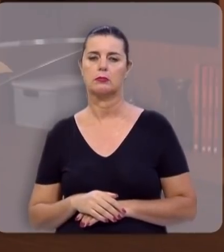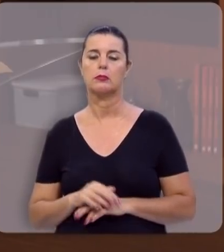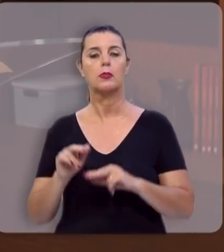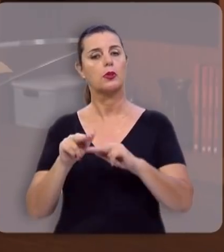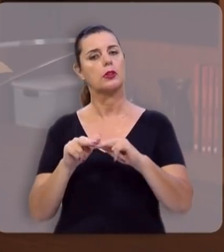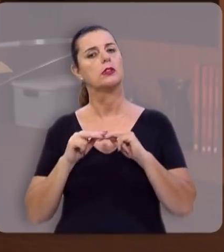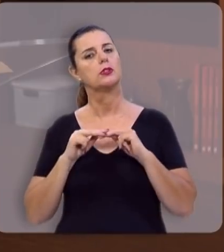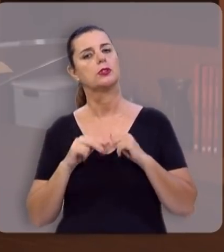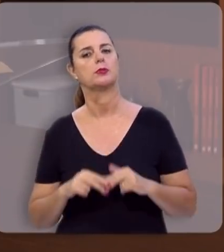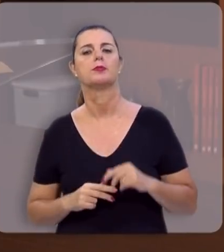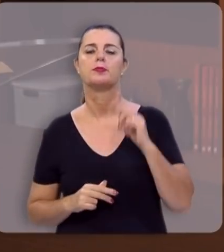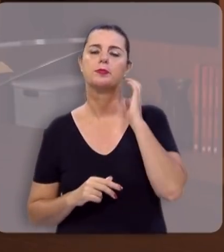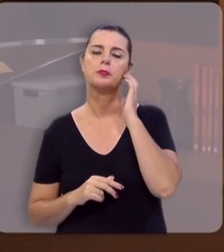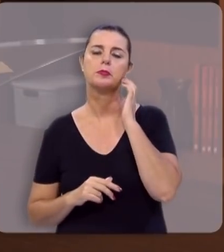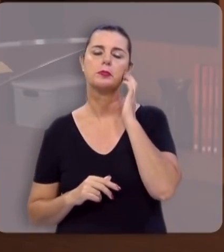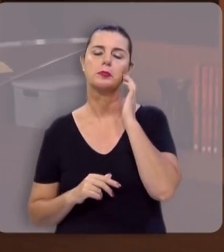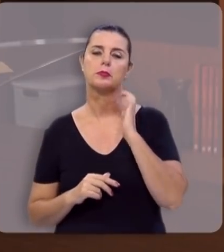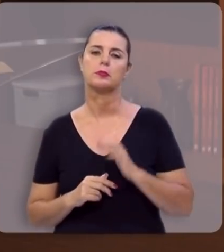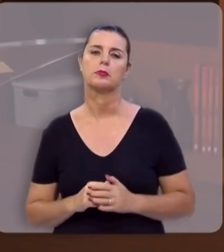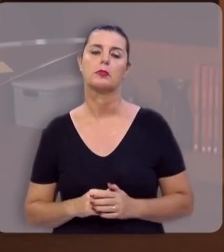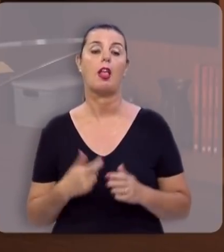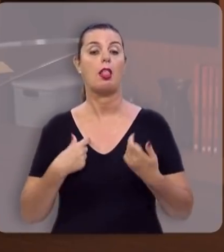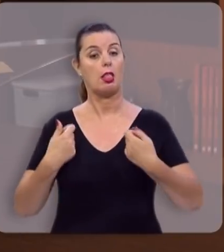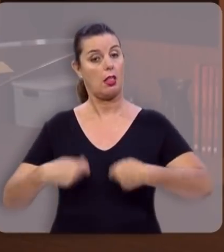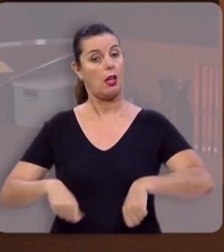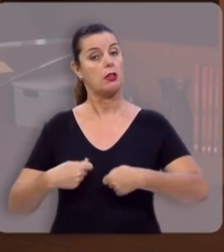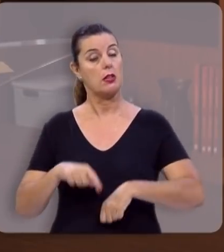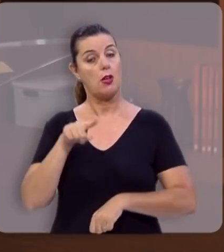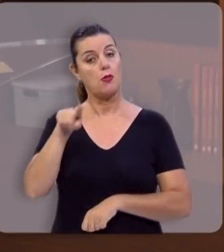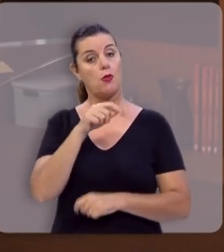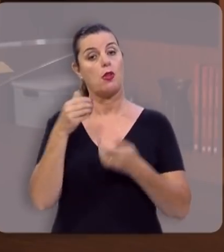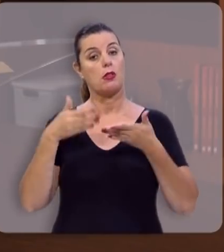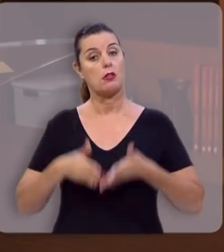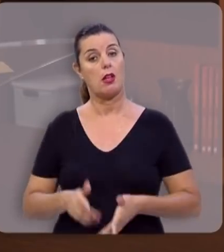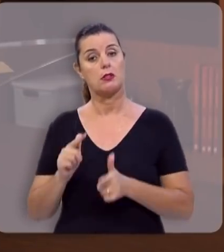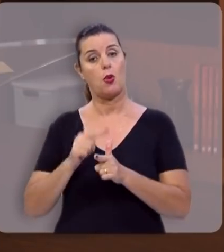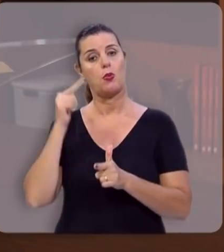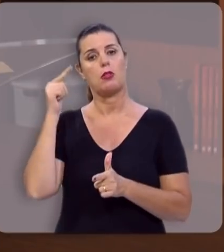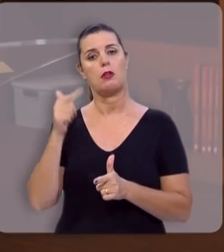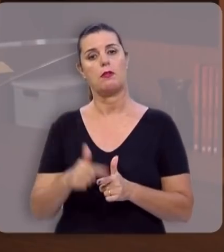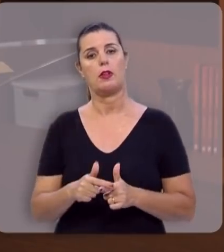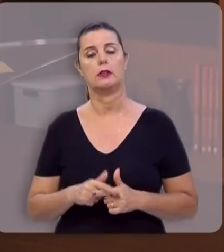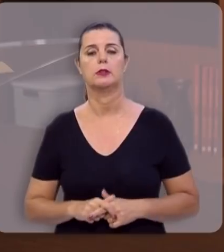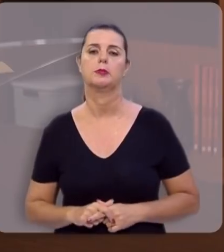Portanto, é necessário que você nasça de novo.